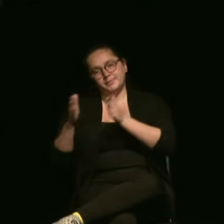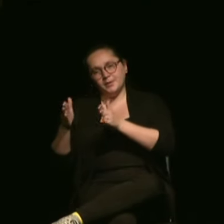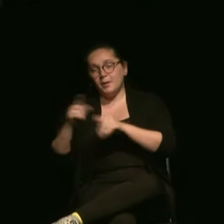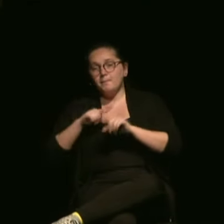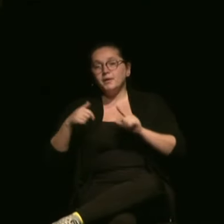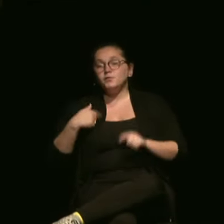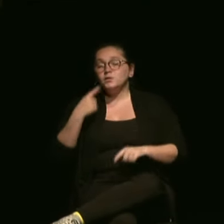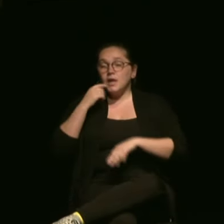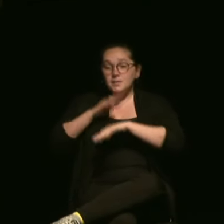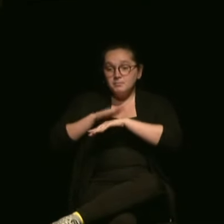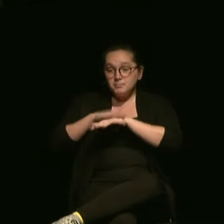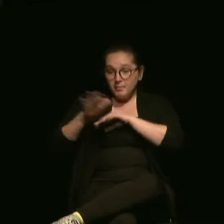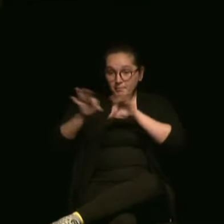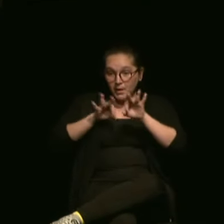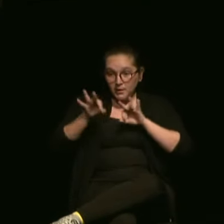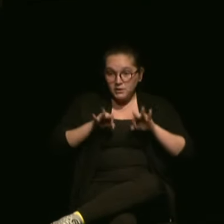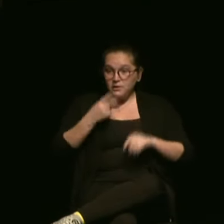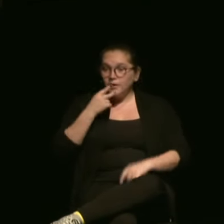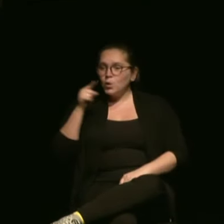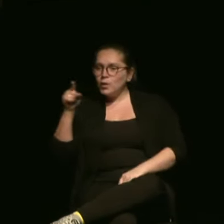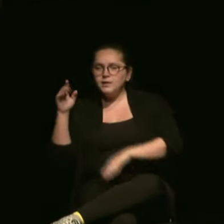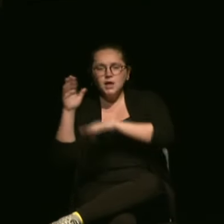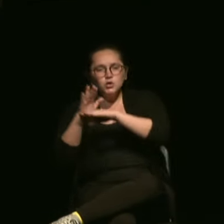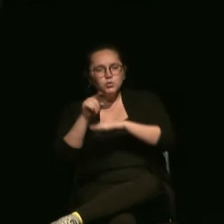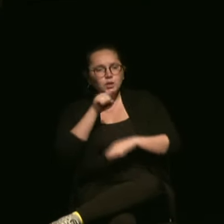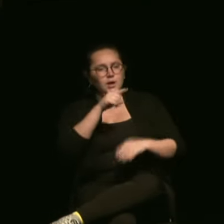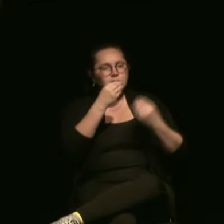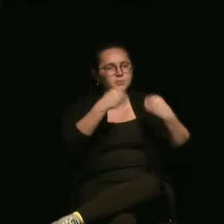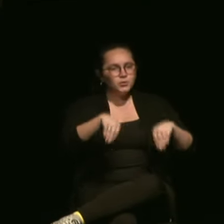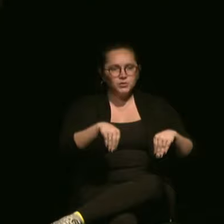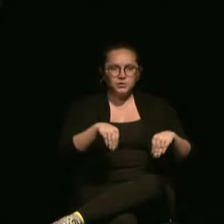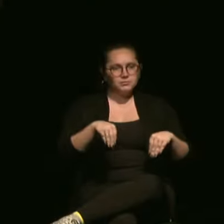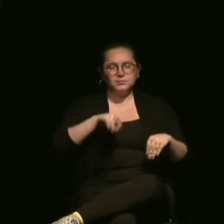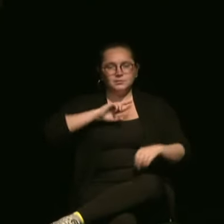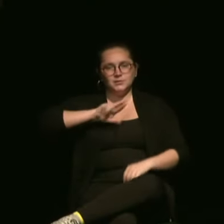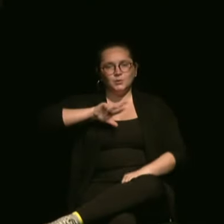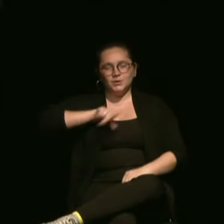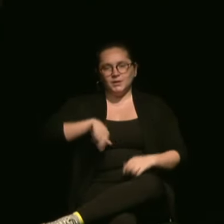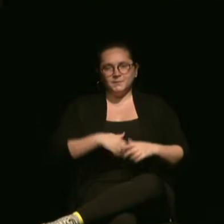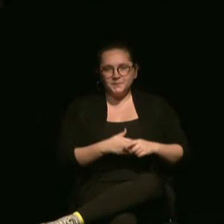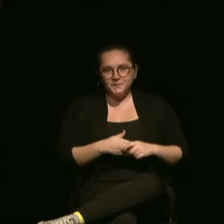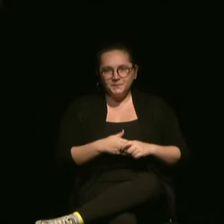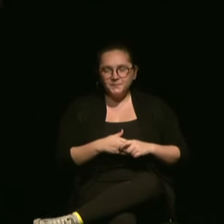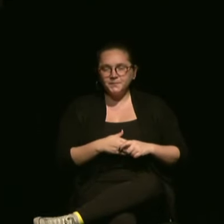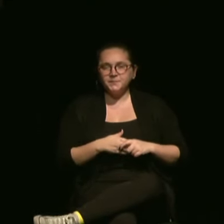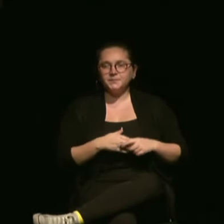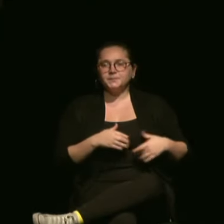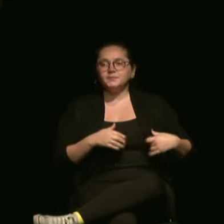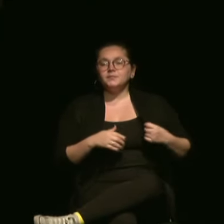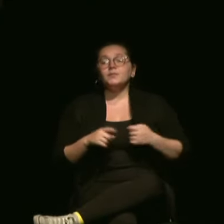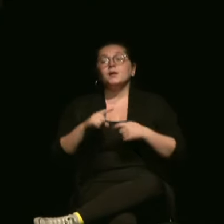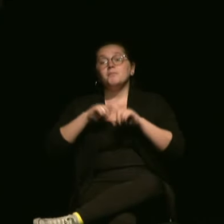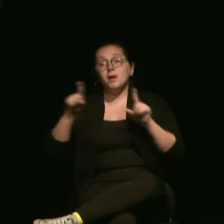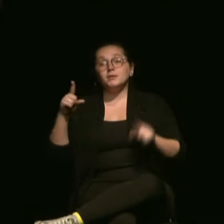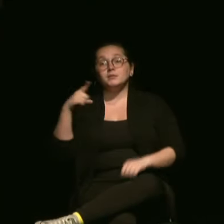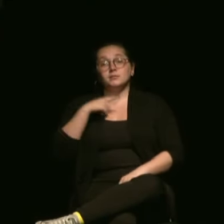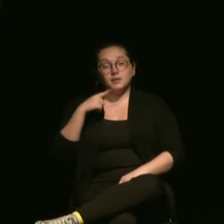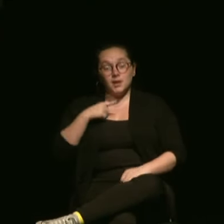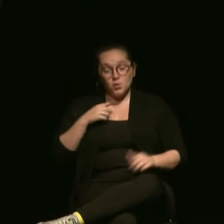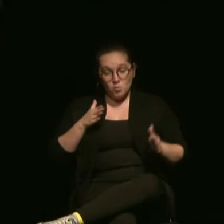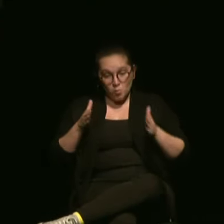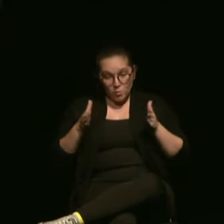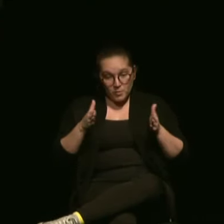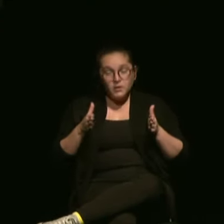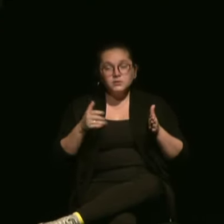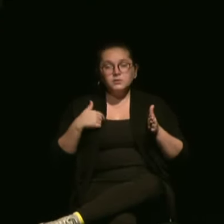que faça com que esse aqui ajude o outro ou prejudique o outro. Né? Mas tem momentos em que você rouba